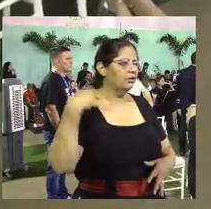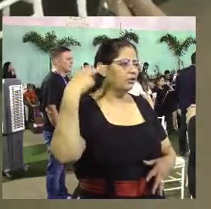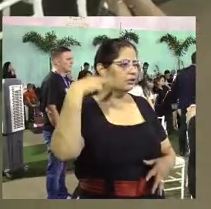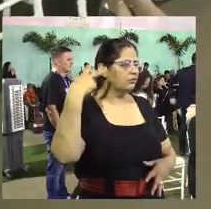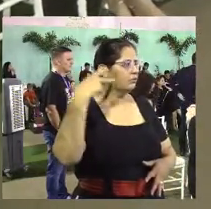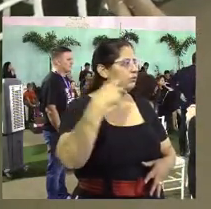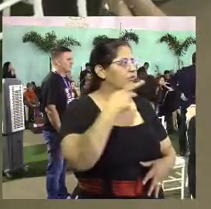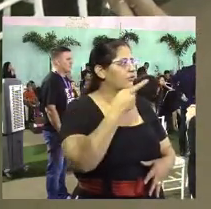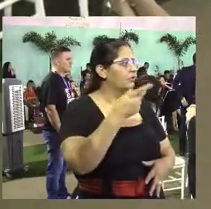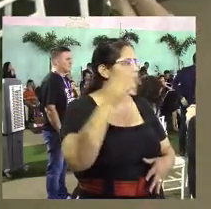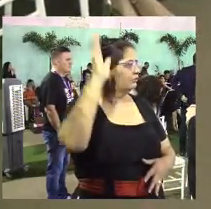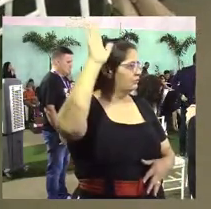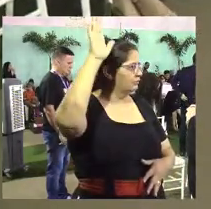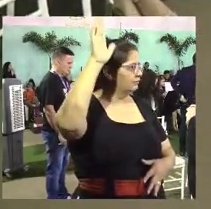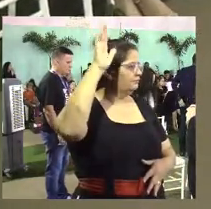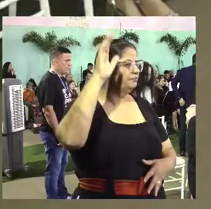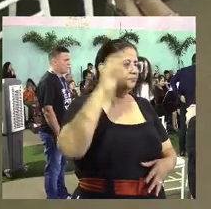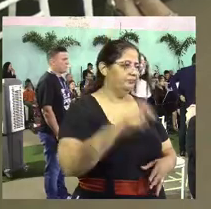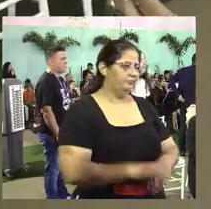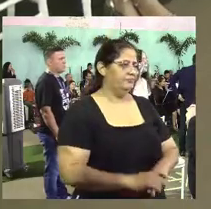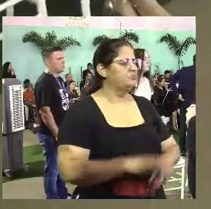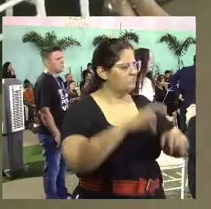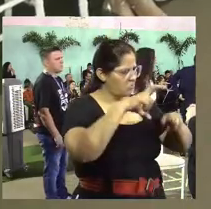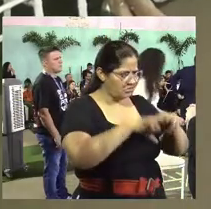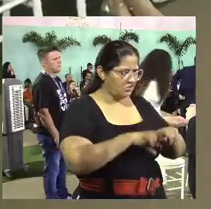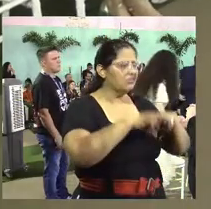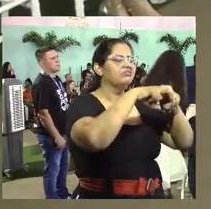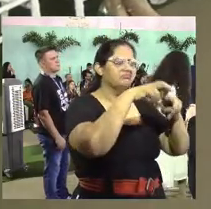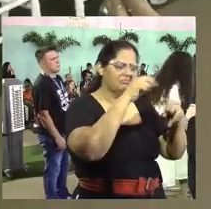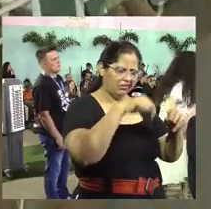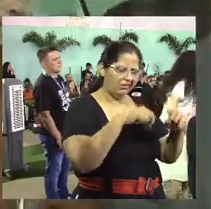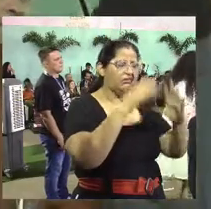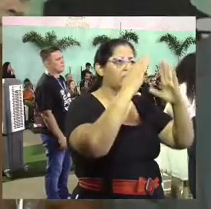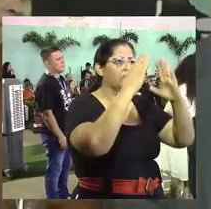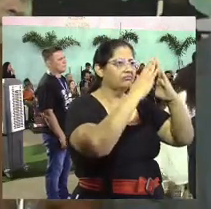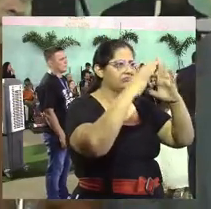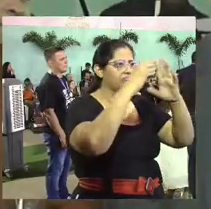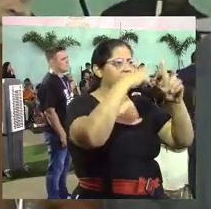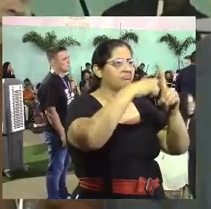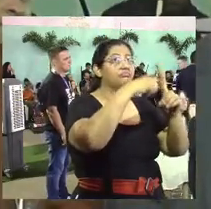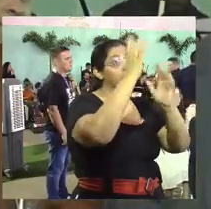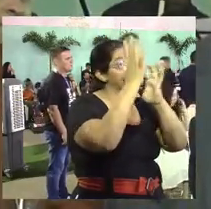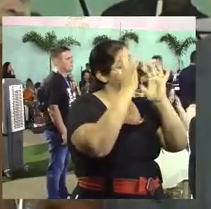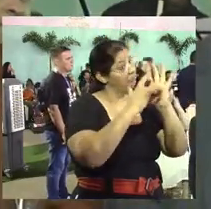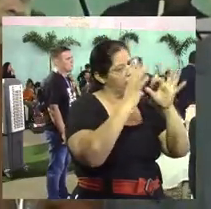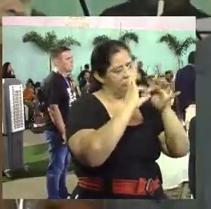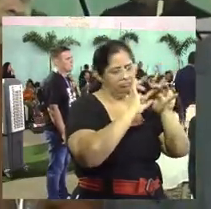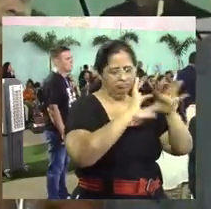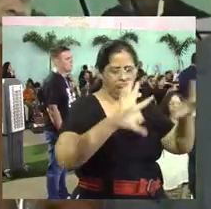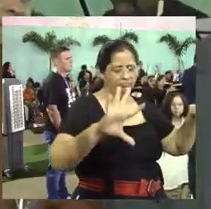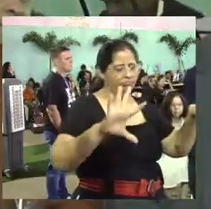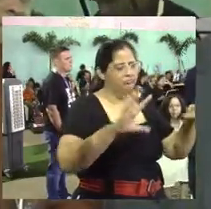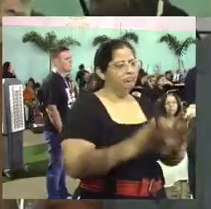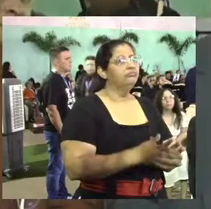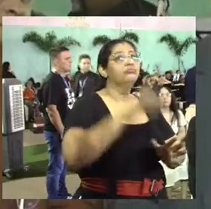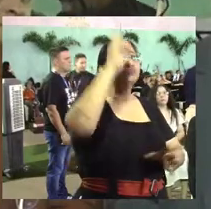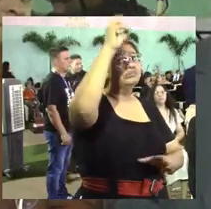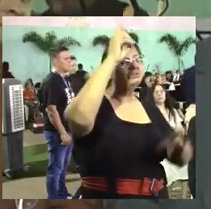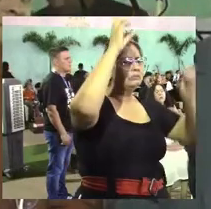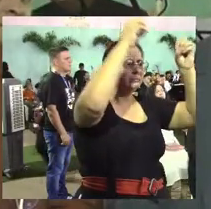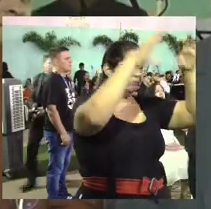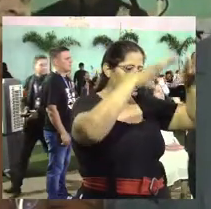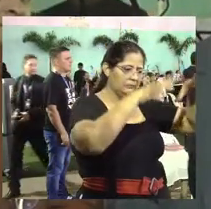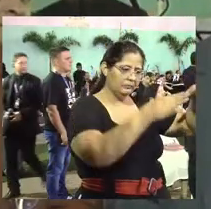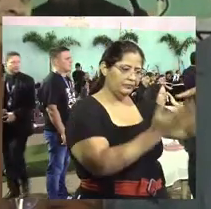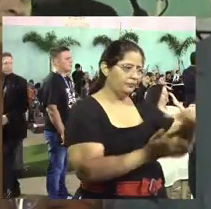Rafael se quiser ficar aqui em cima fica à vontade Tá bom você está em casa que a igreja de Jesus Cristo tá que Deus lhe abençoe